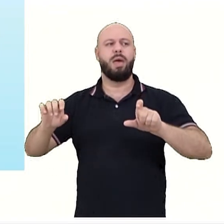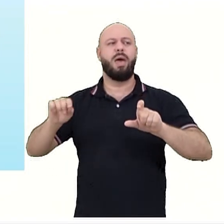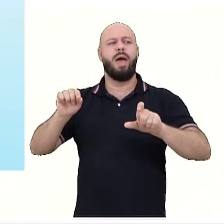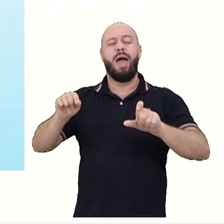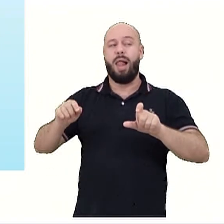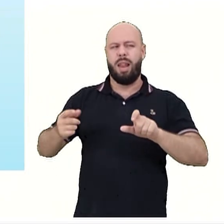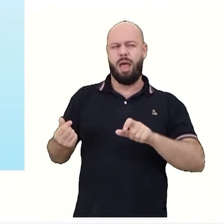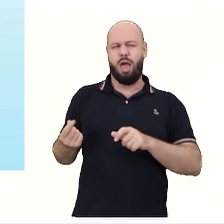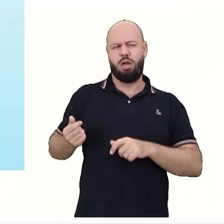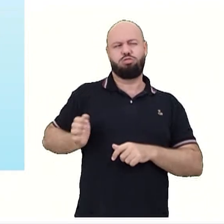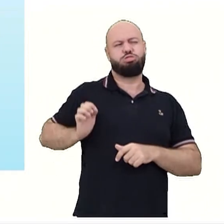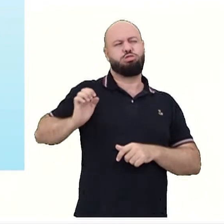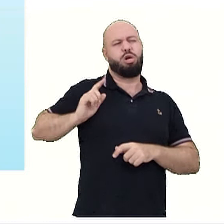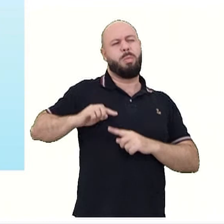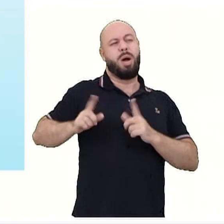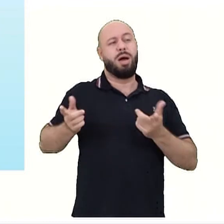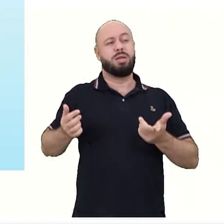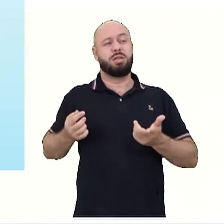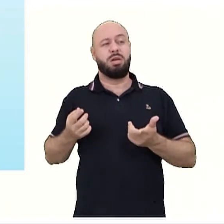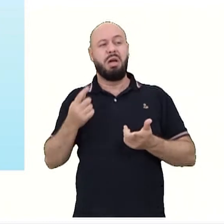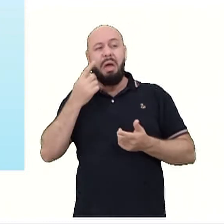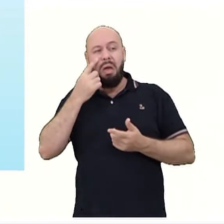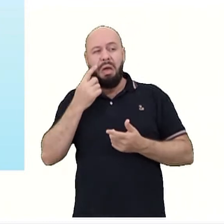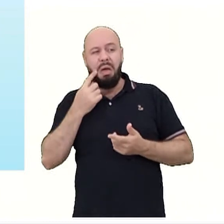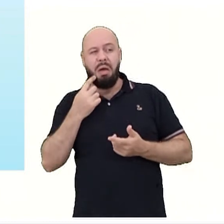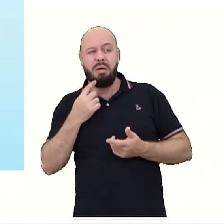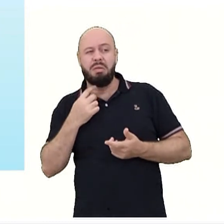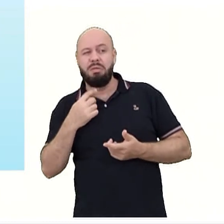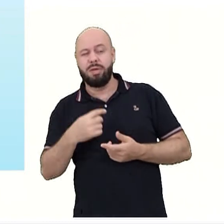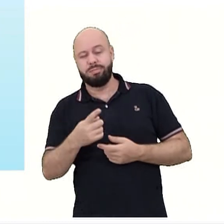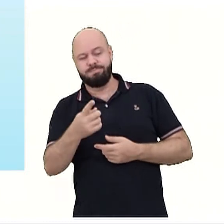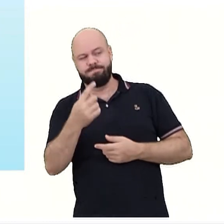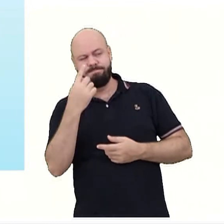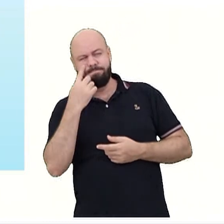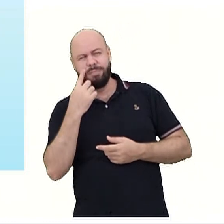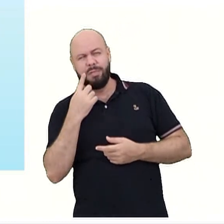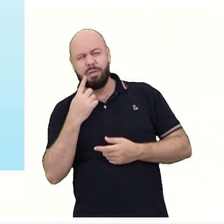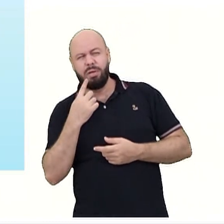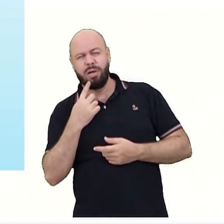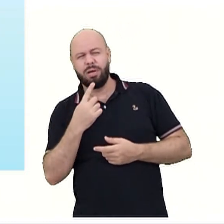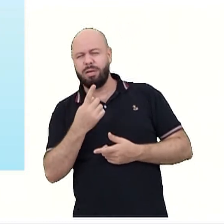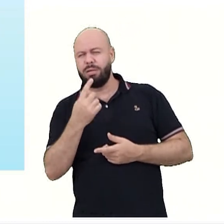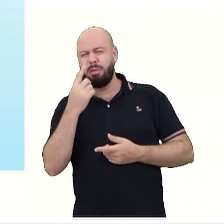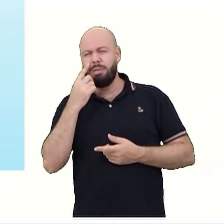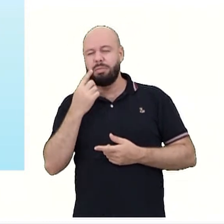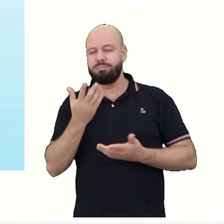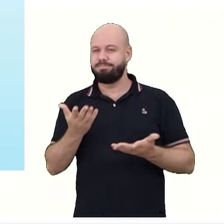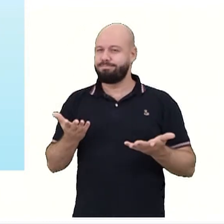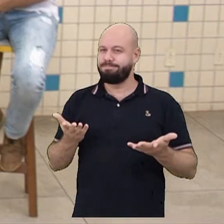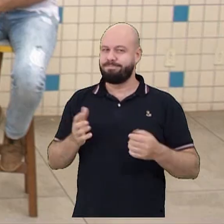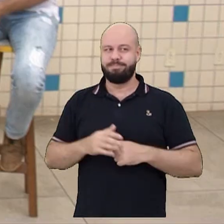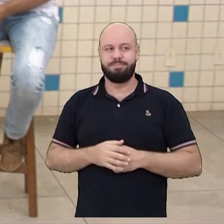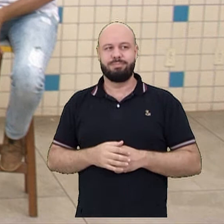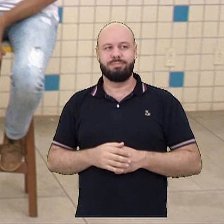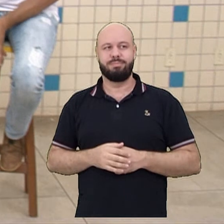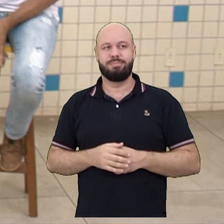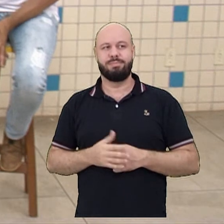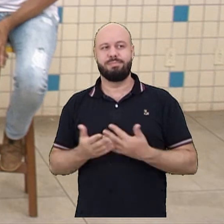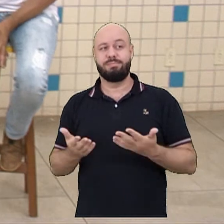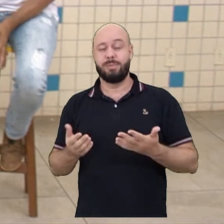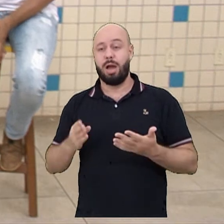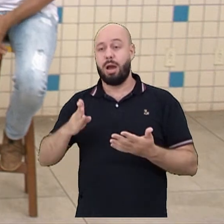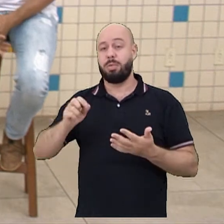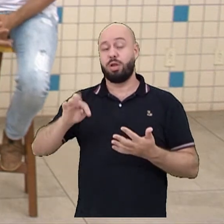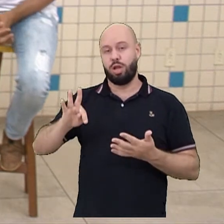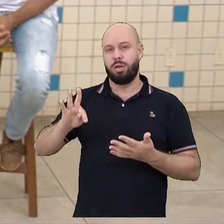rich, yet I can see tears in her eyes. Ela é muito rica, mas posso ver lágrimas em seus olhos.